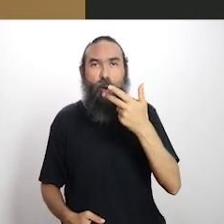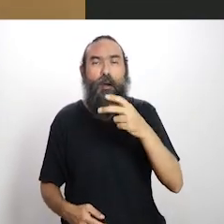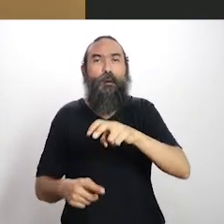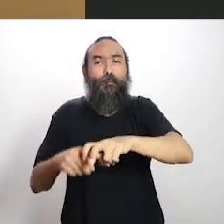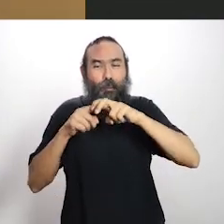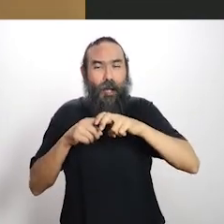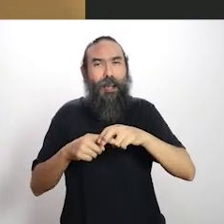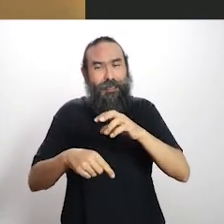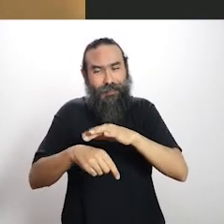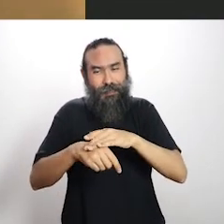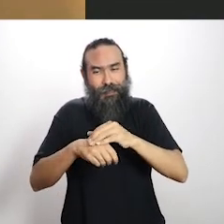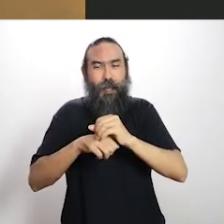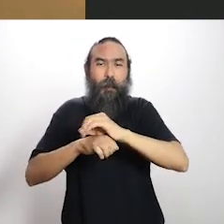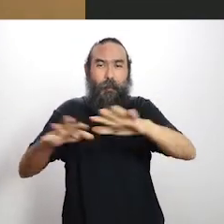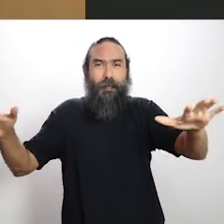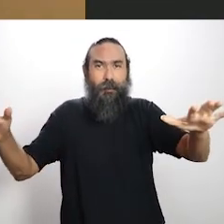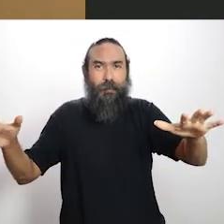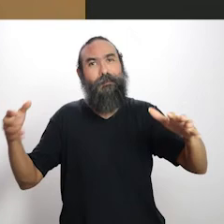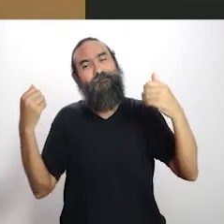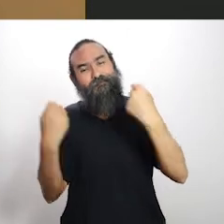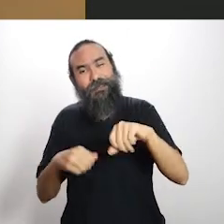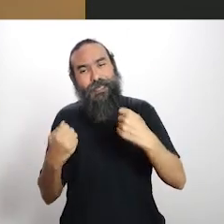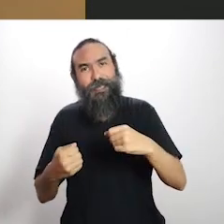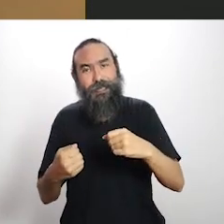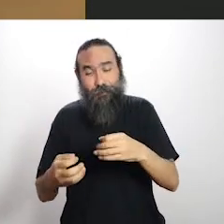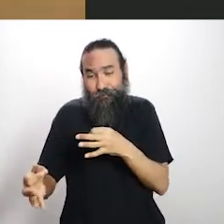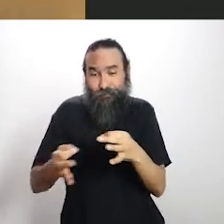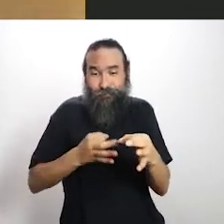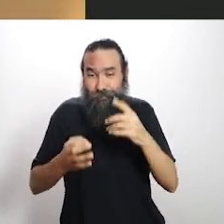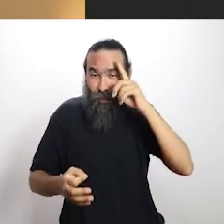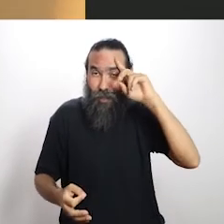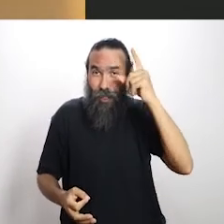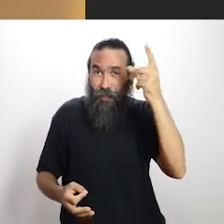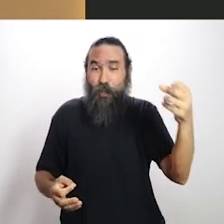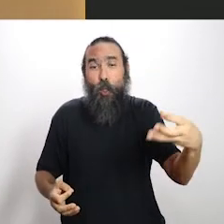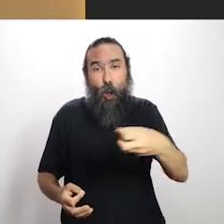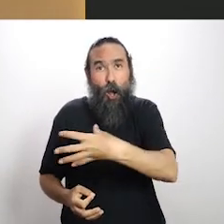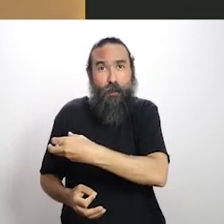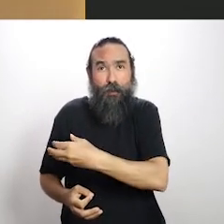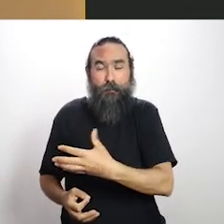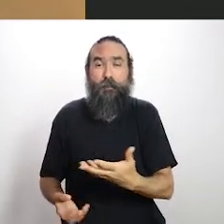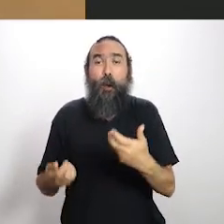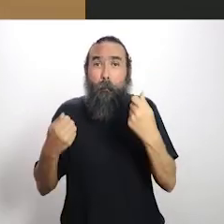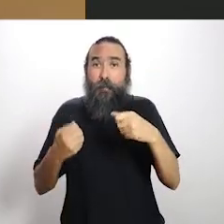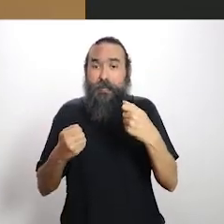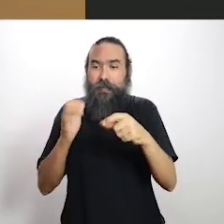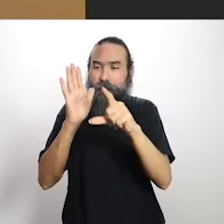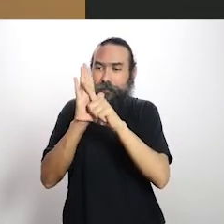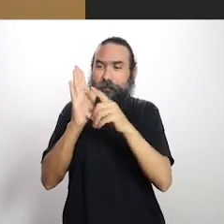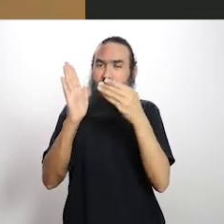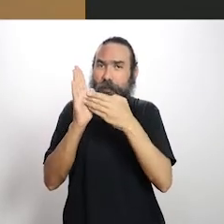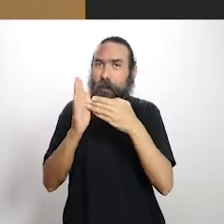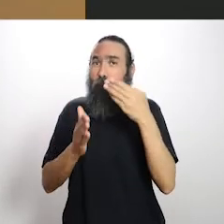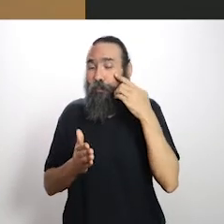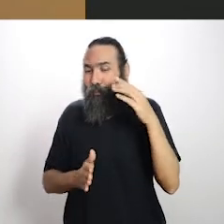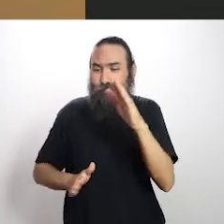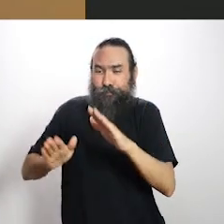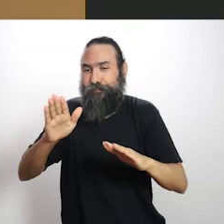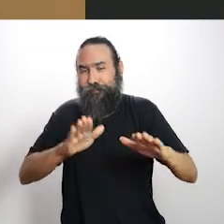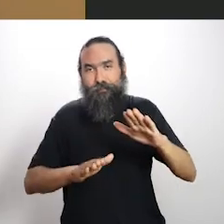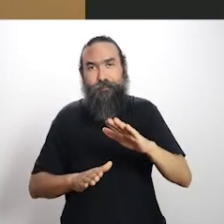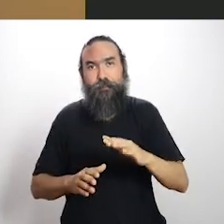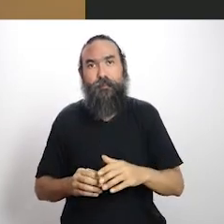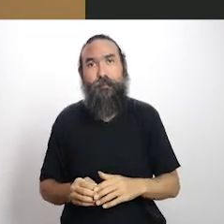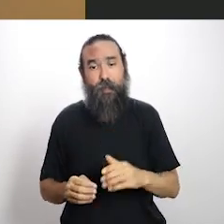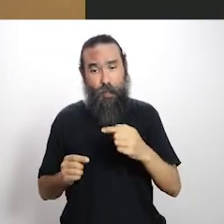essa é 86ª live do Acre até a fronteira com o Uruguai